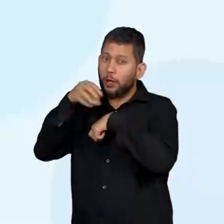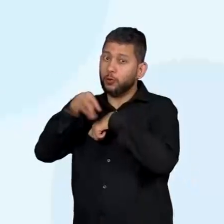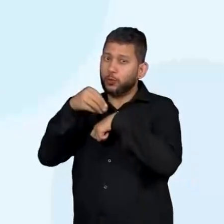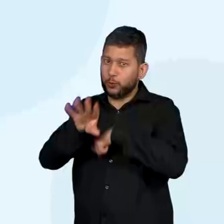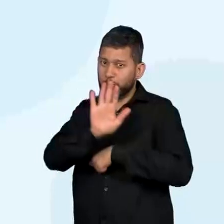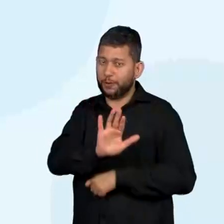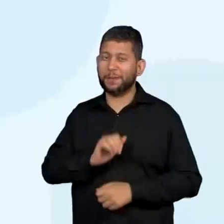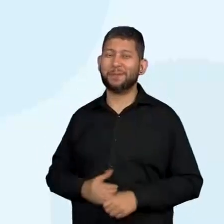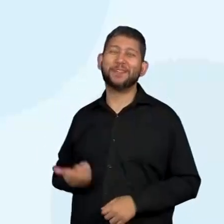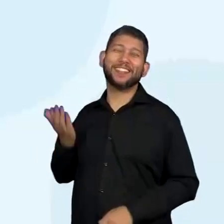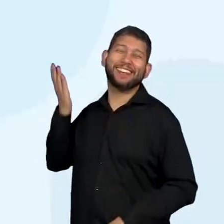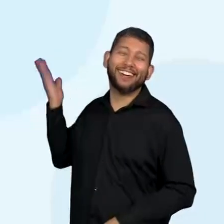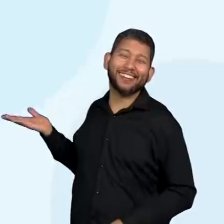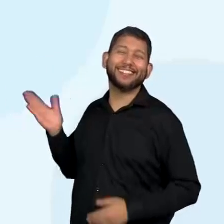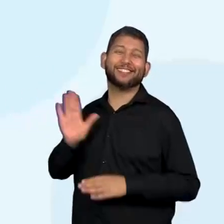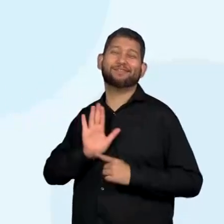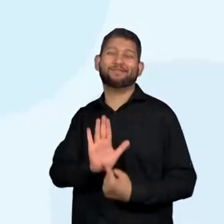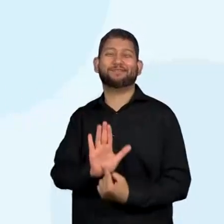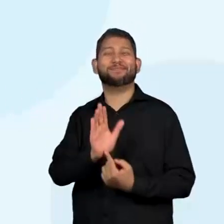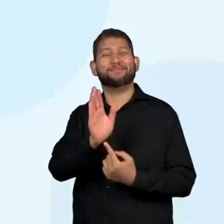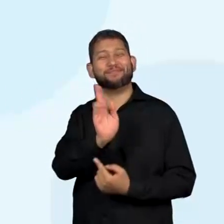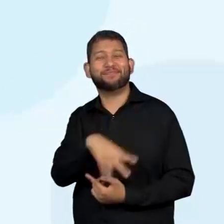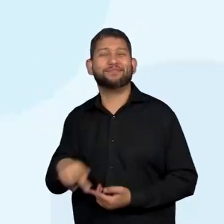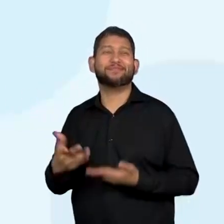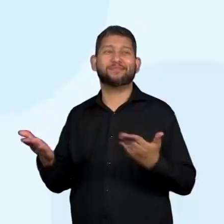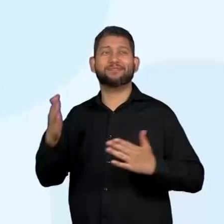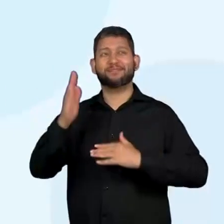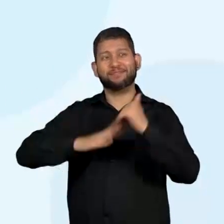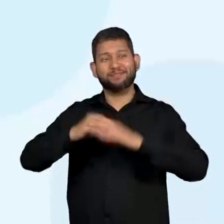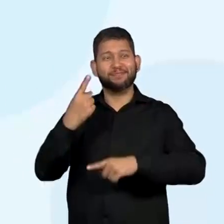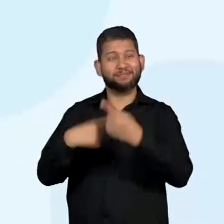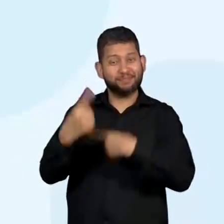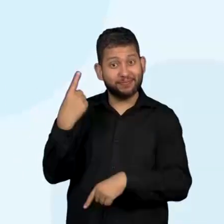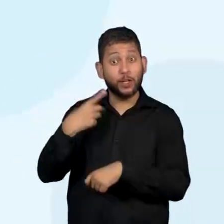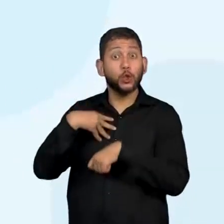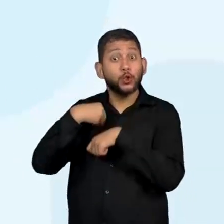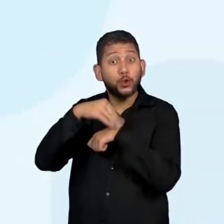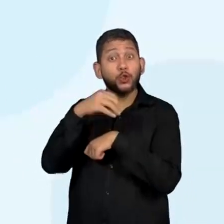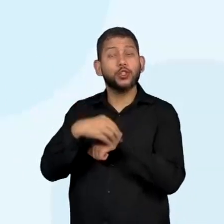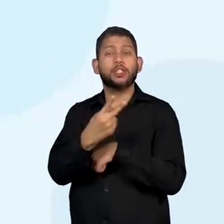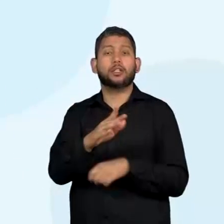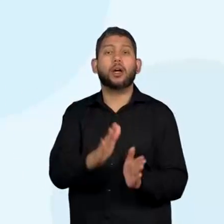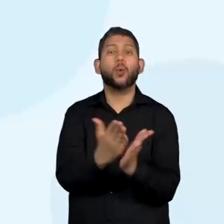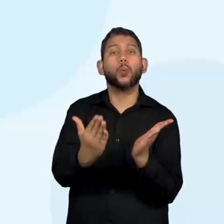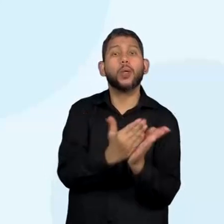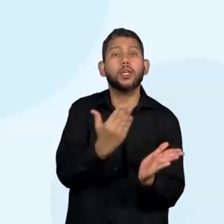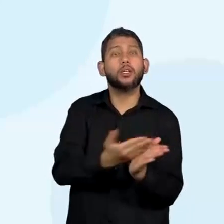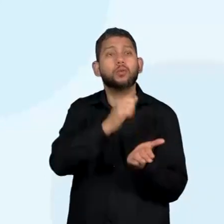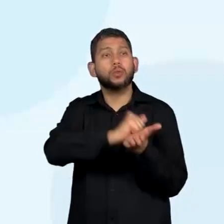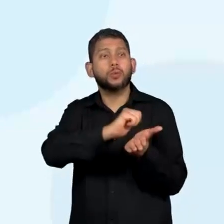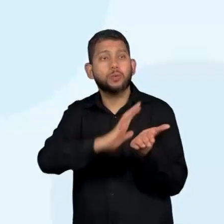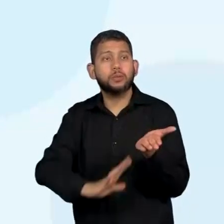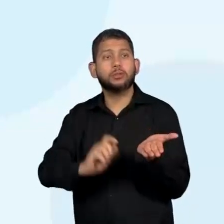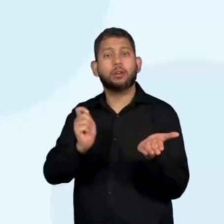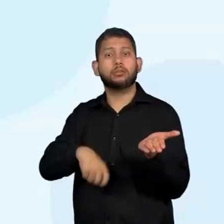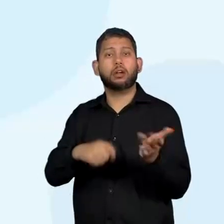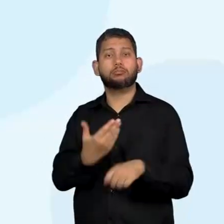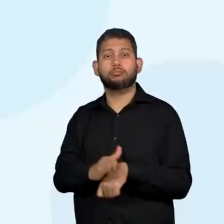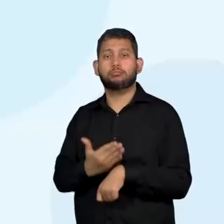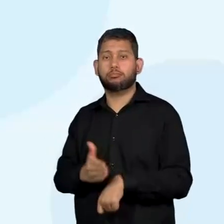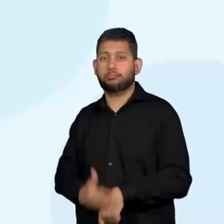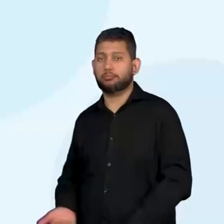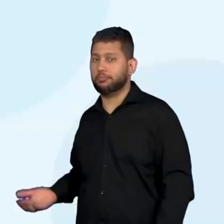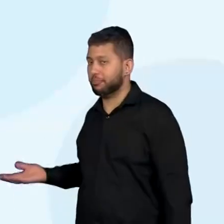nossos amigos professores e também uma sugestão no próprio material do professor, o Guia Ler